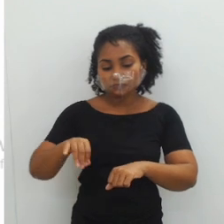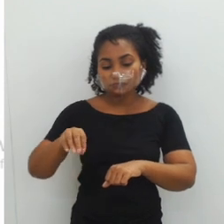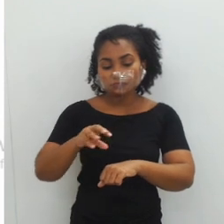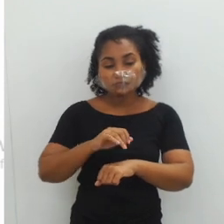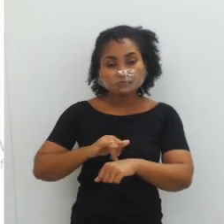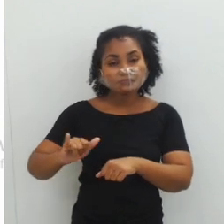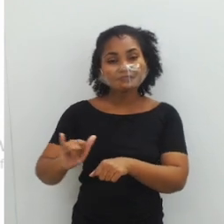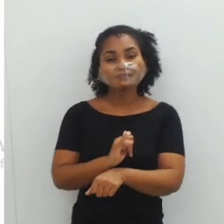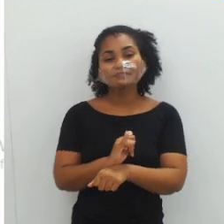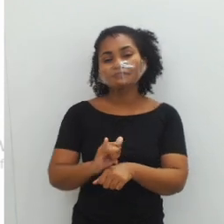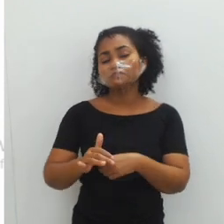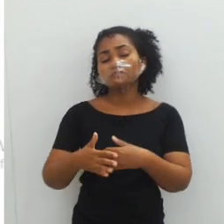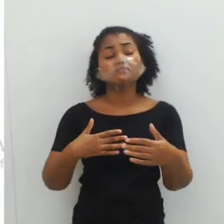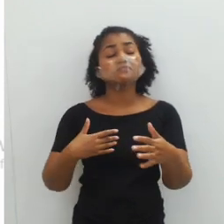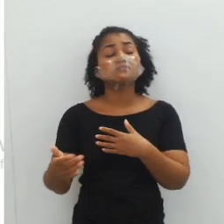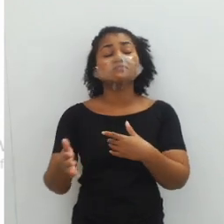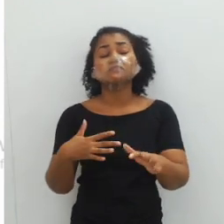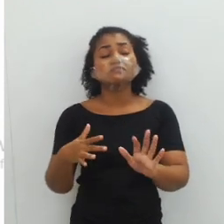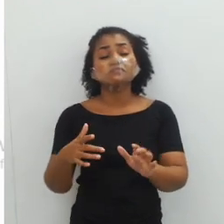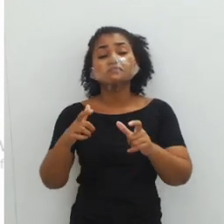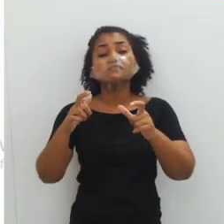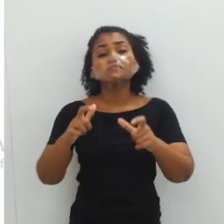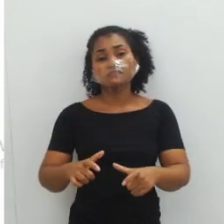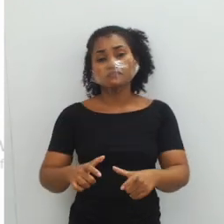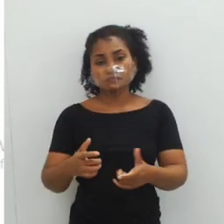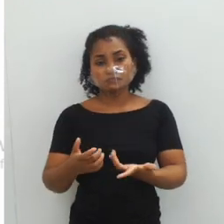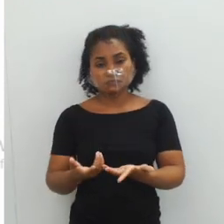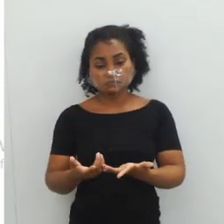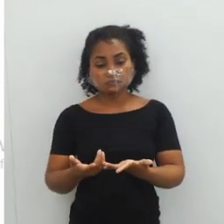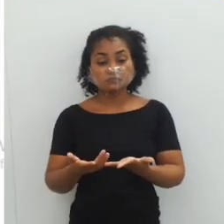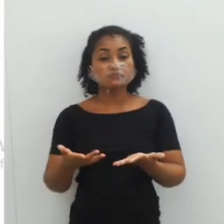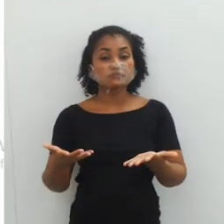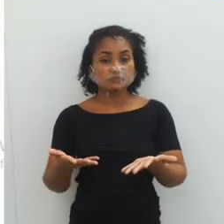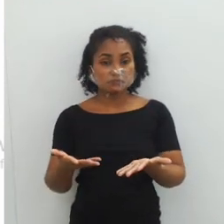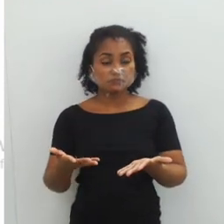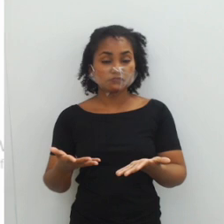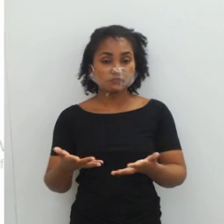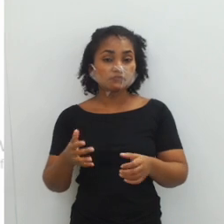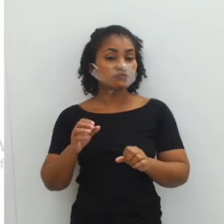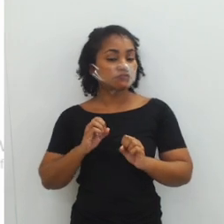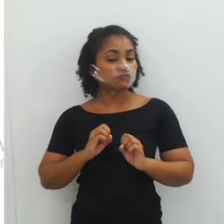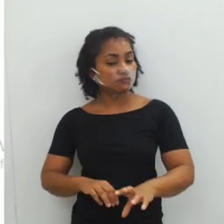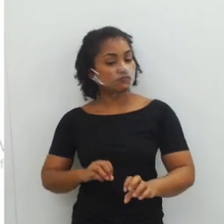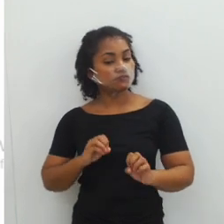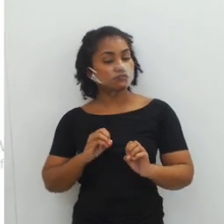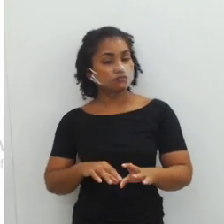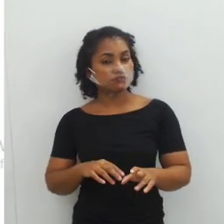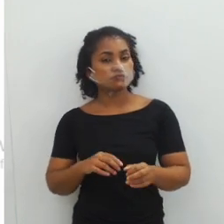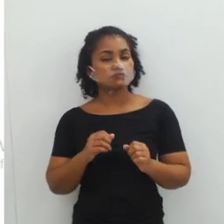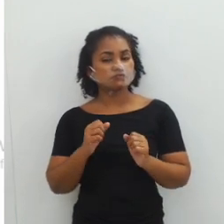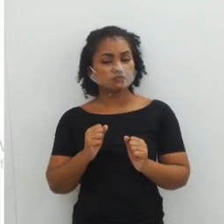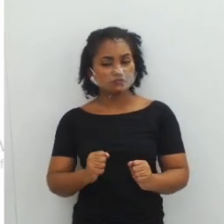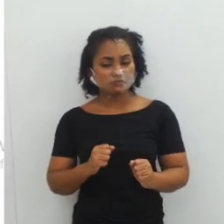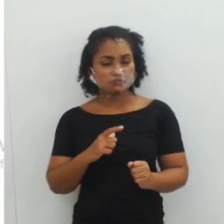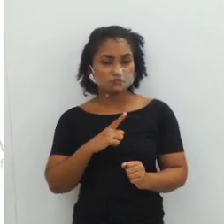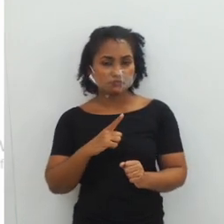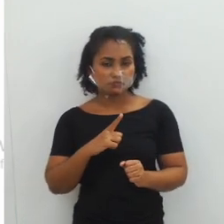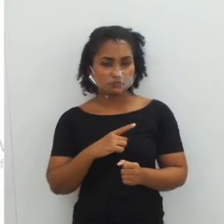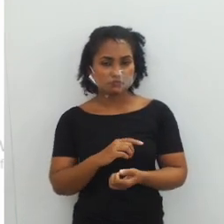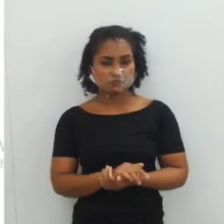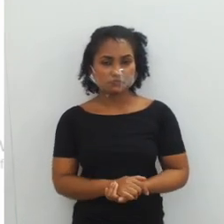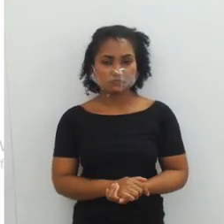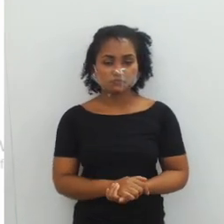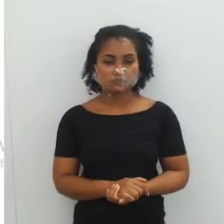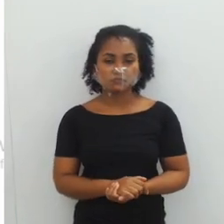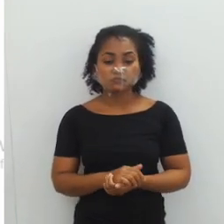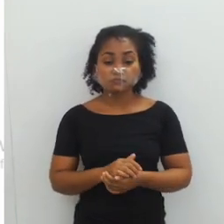importa qual a situação que você esteja, a educação é que vai te